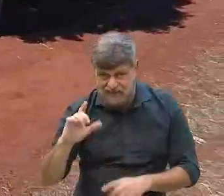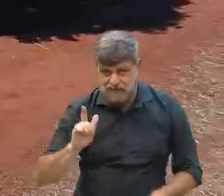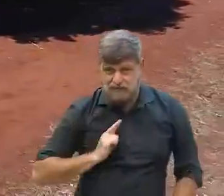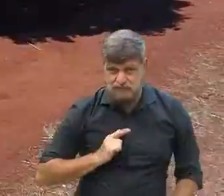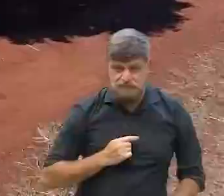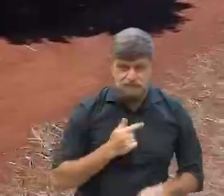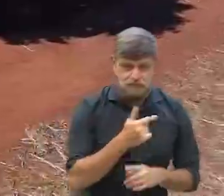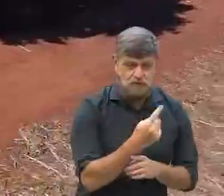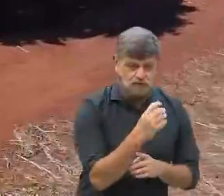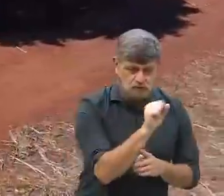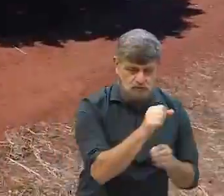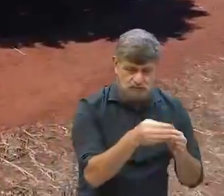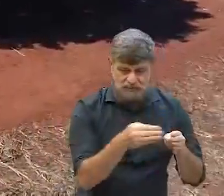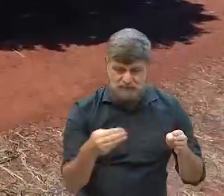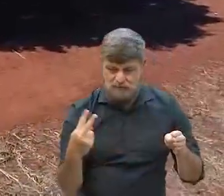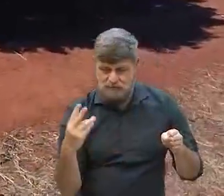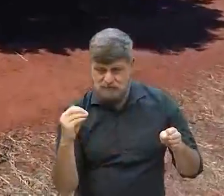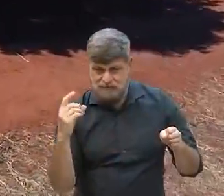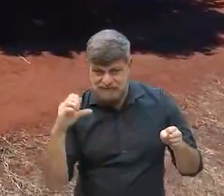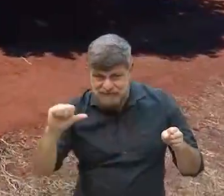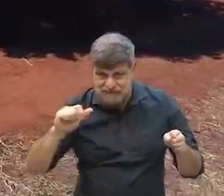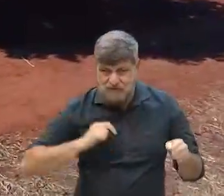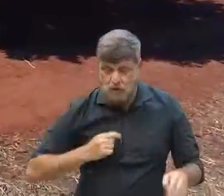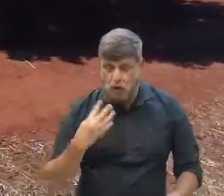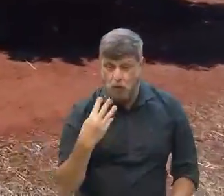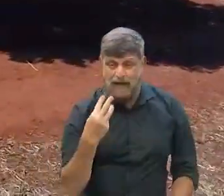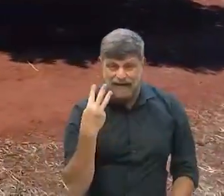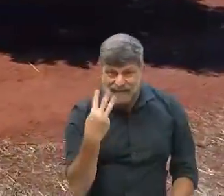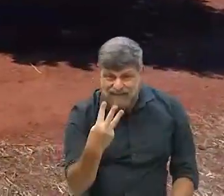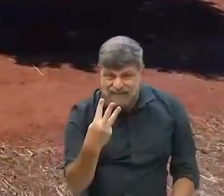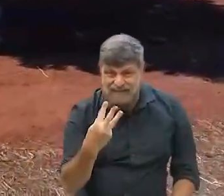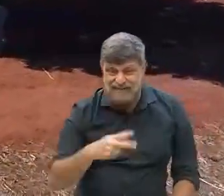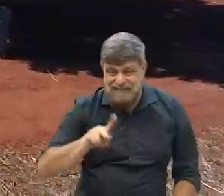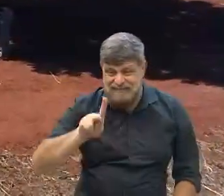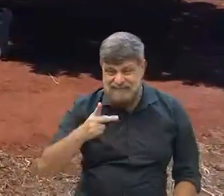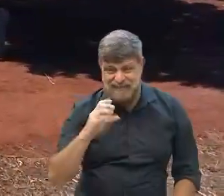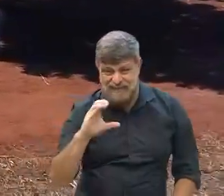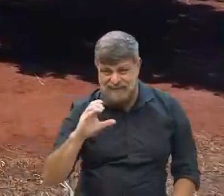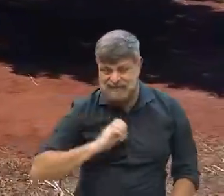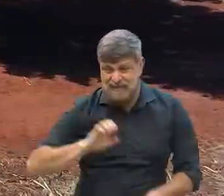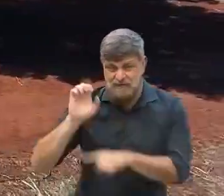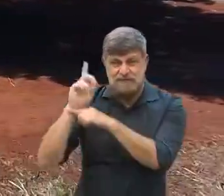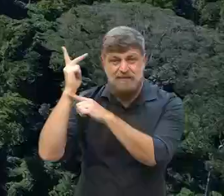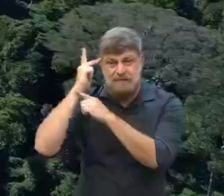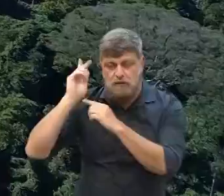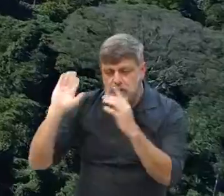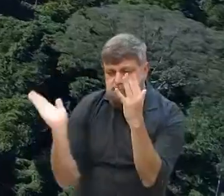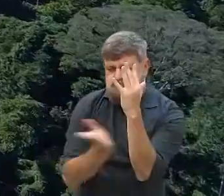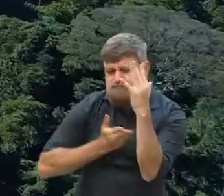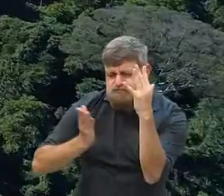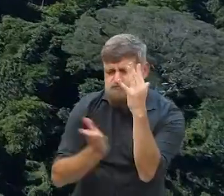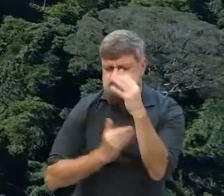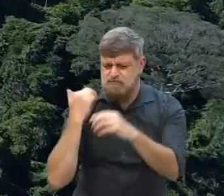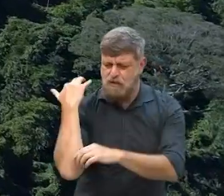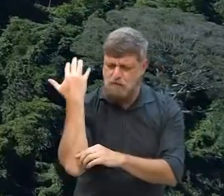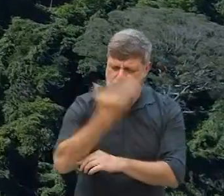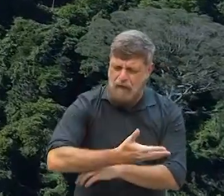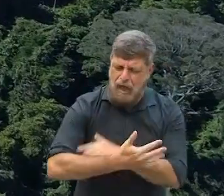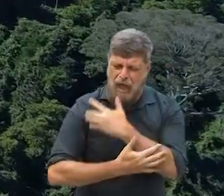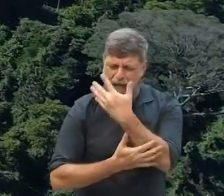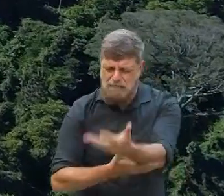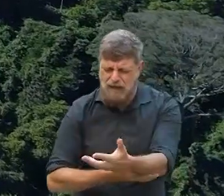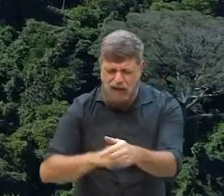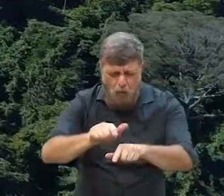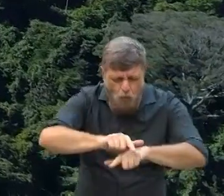2019, foram desmatados 43 hectares de Mata Atlântica em todo o estado de São Paulo. As informações são